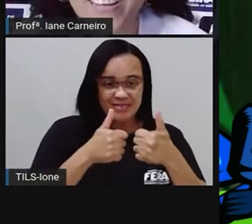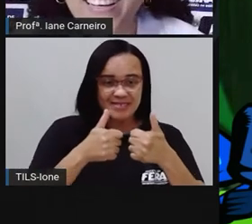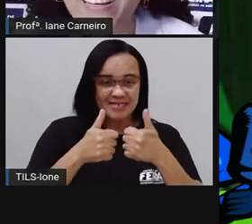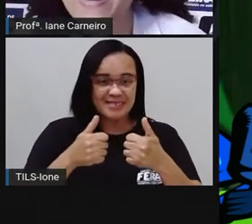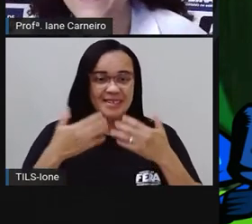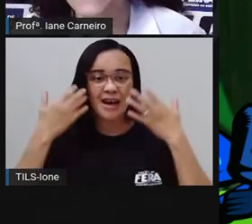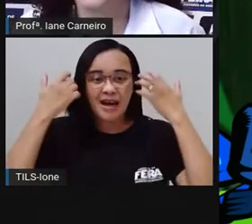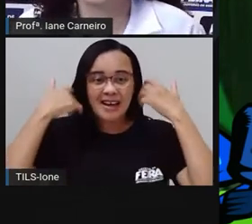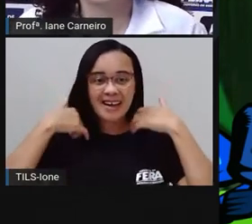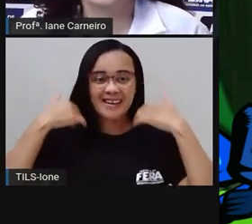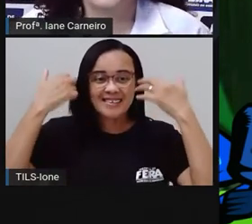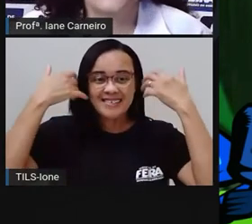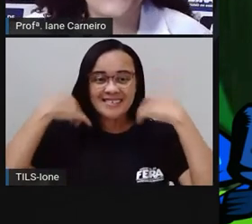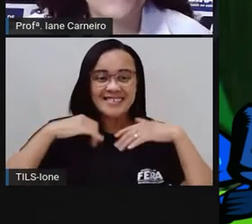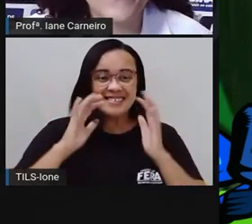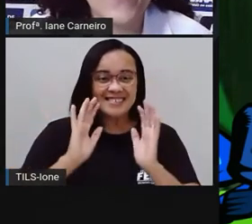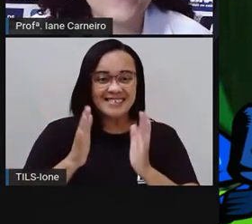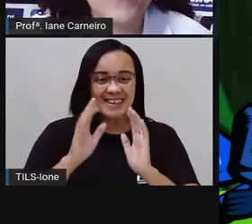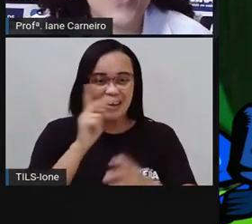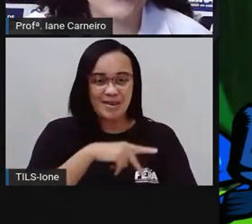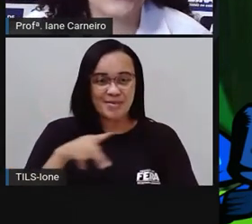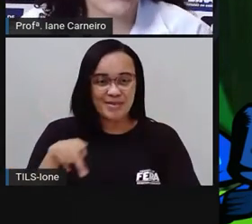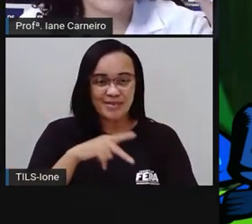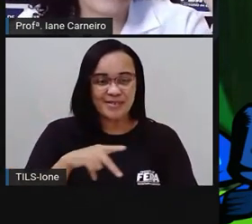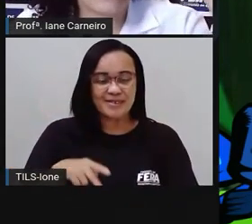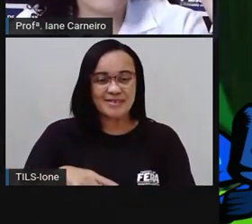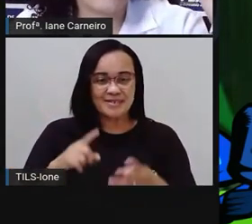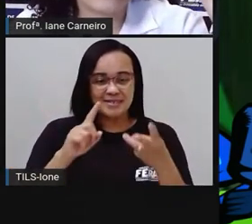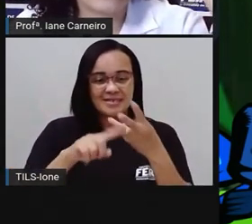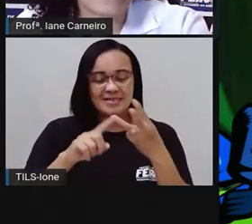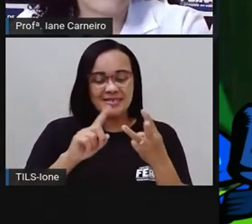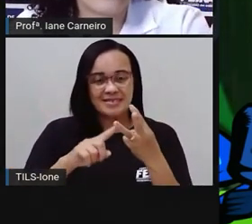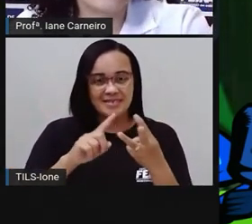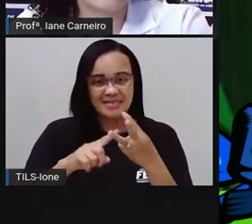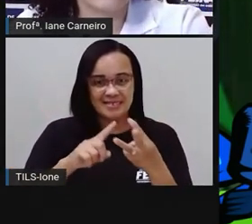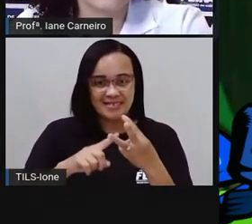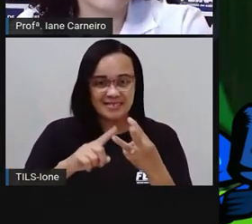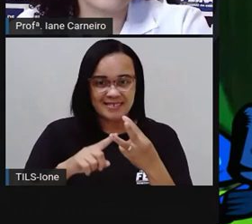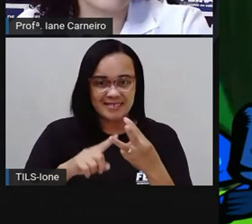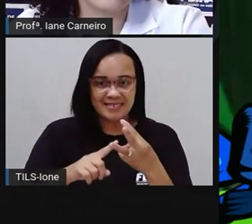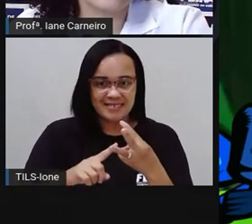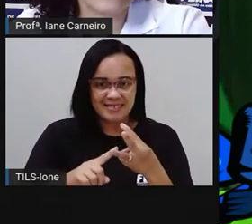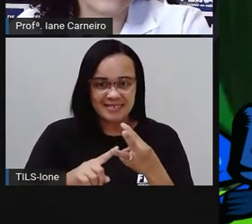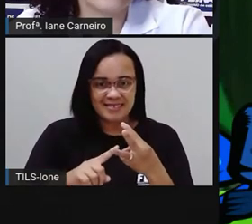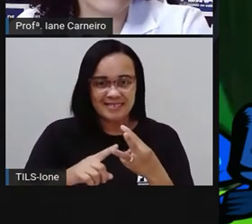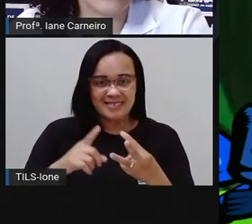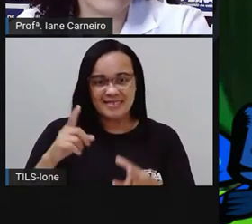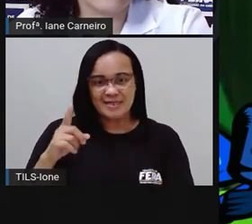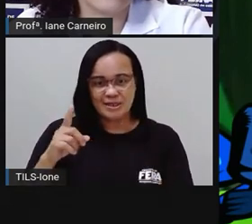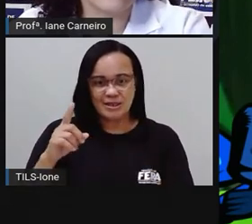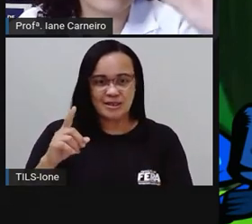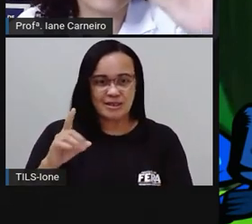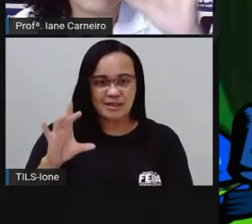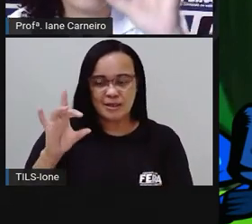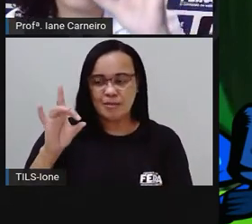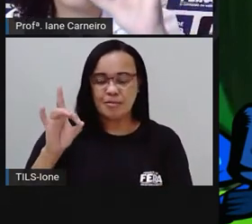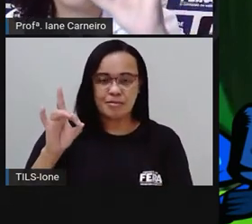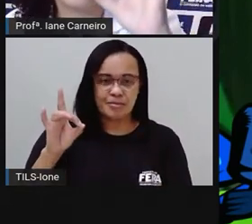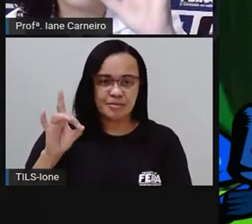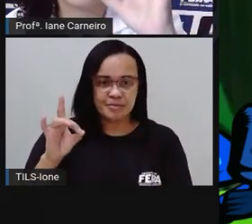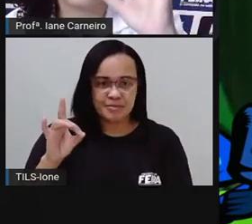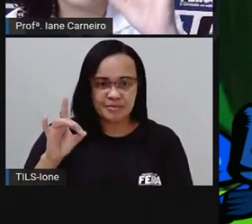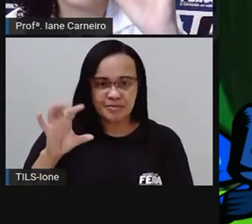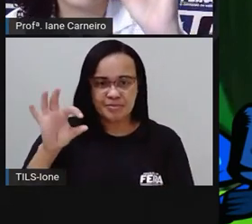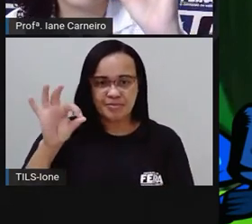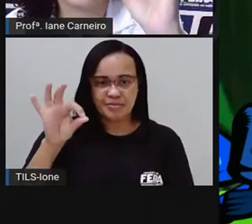ó. O próximo, ó, tocar o polegar com as pontas dos dedos, ó. Cadê aqui a